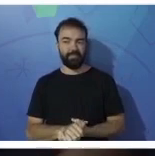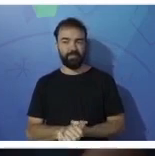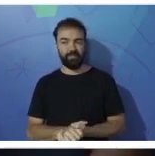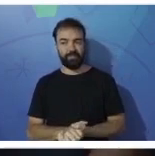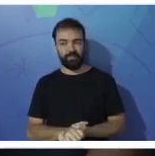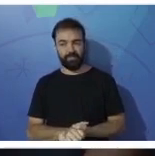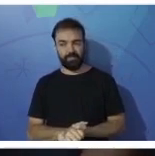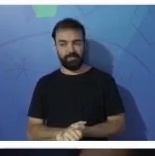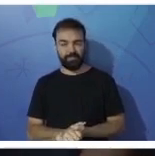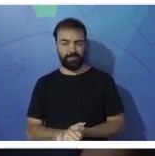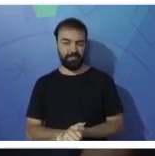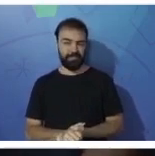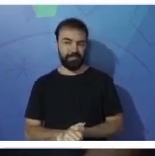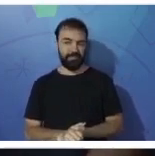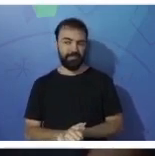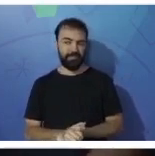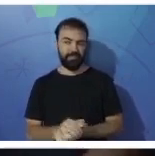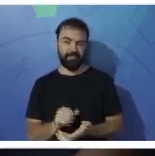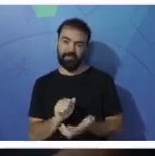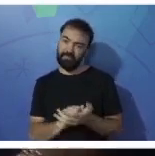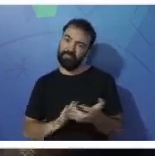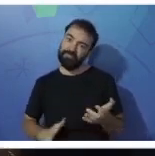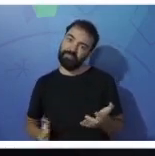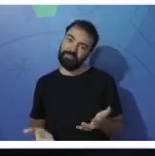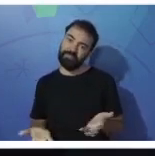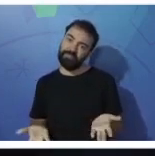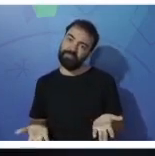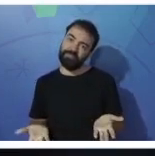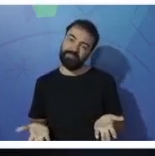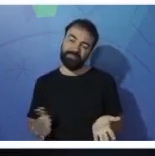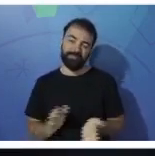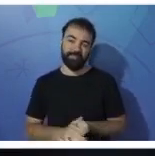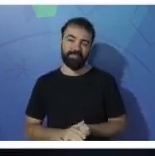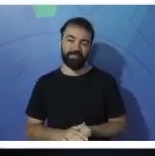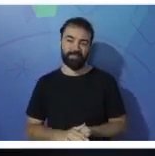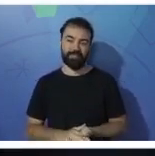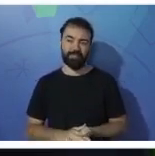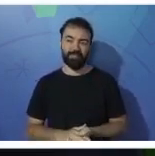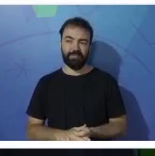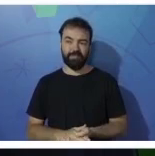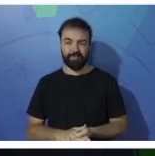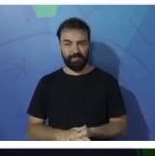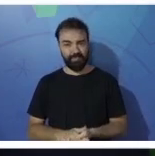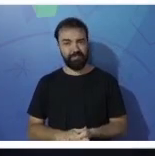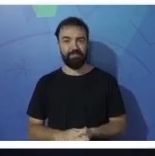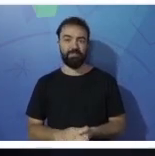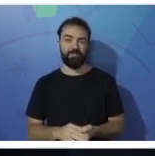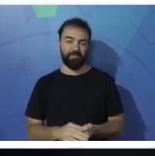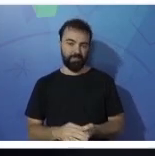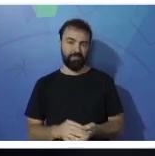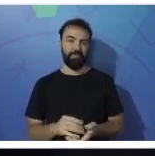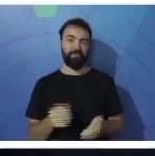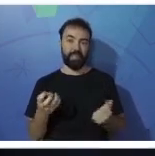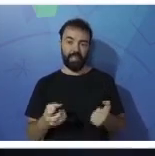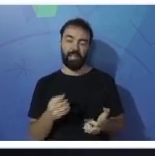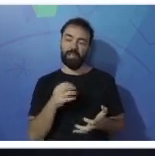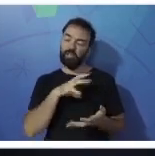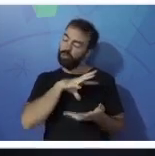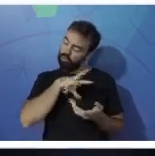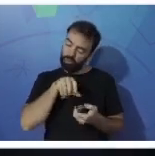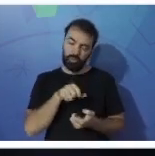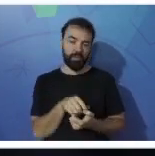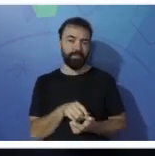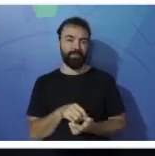água era um reflexo, ele também não teve. Então, aquele velho ditado, né? Quem tudo quer, nada tem,